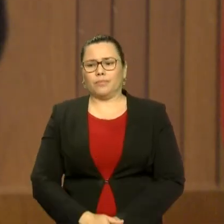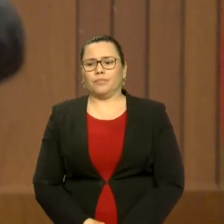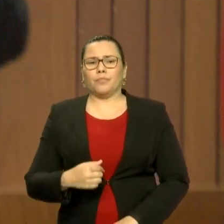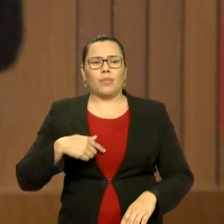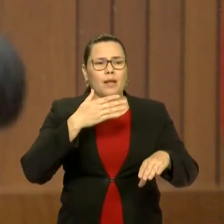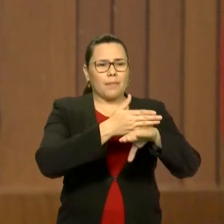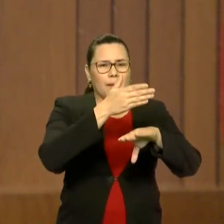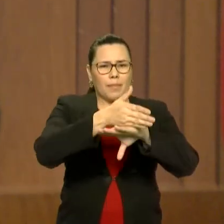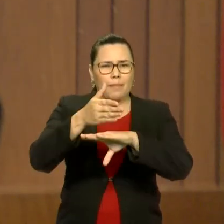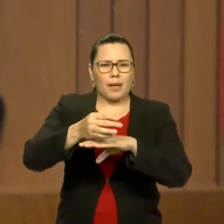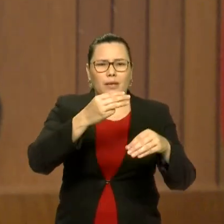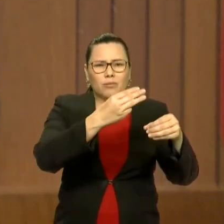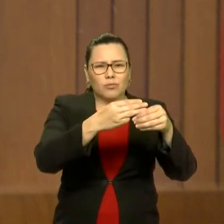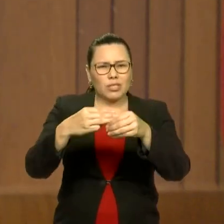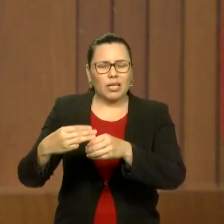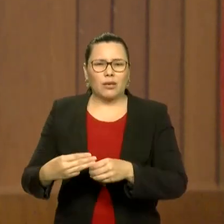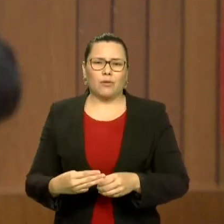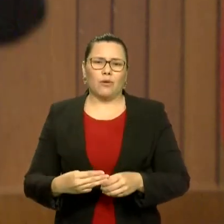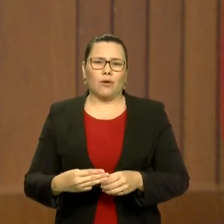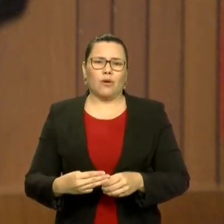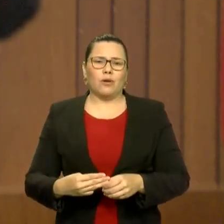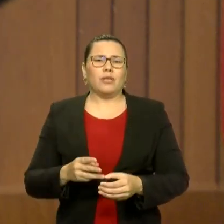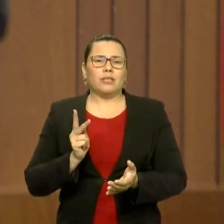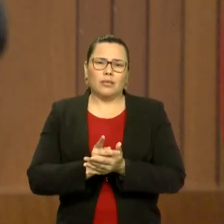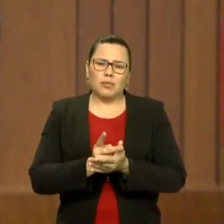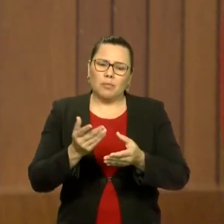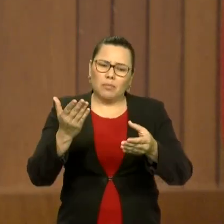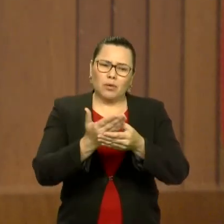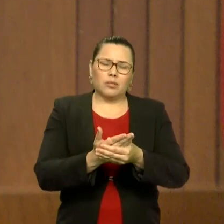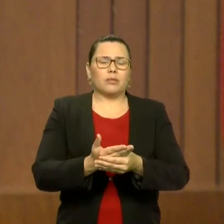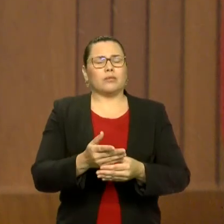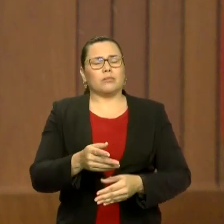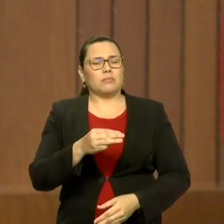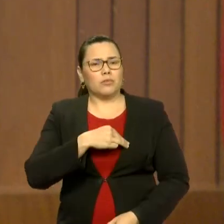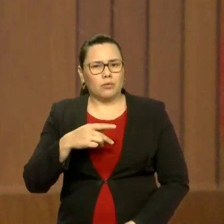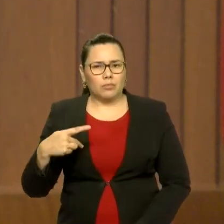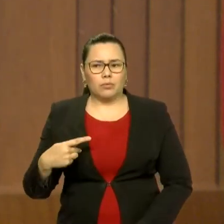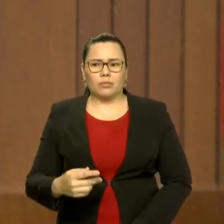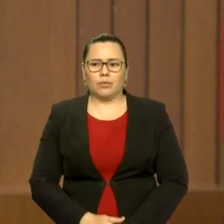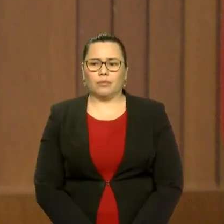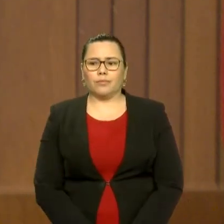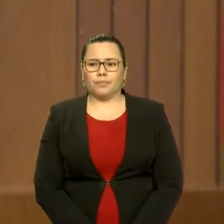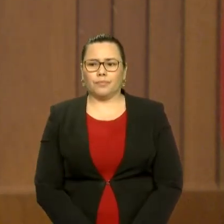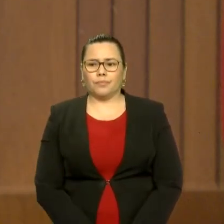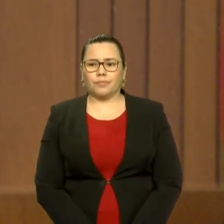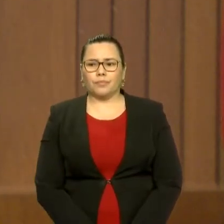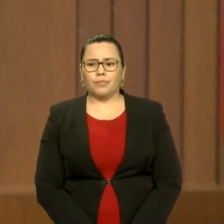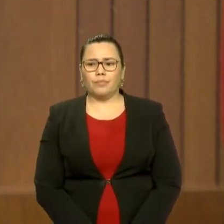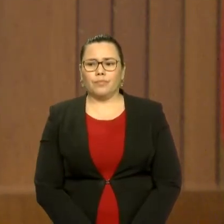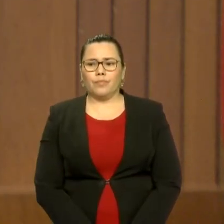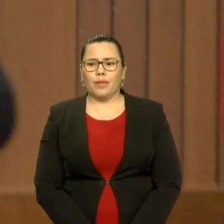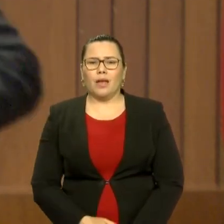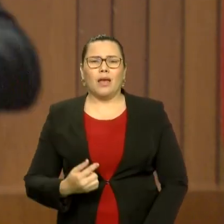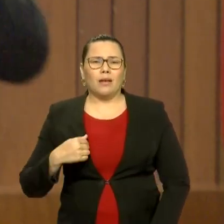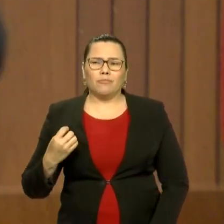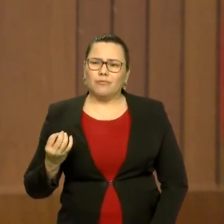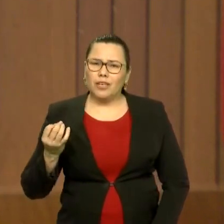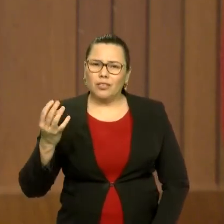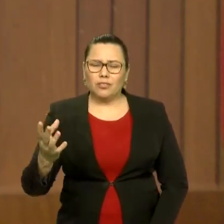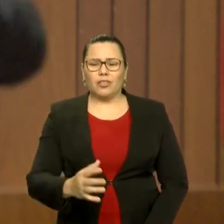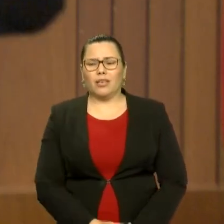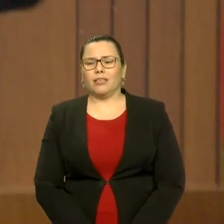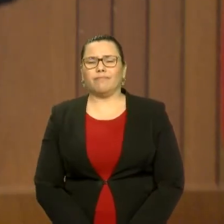pudesse pagar o salário dos professores. Percorremos o interior do Estado com muita, muita dificuldade, sem ter